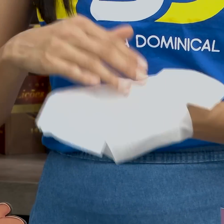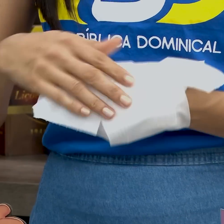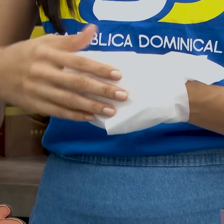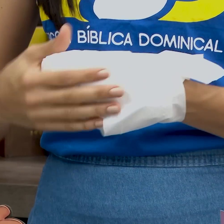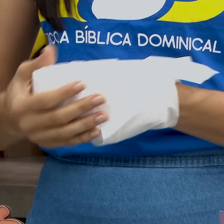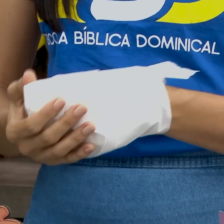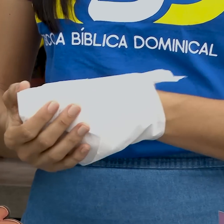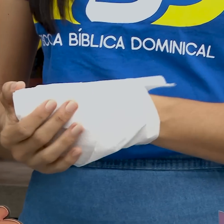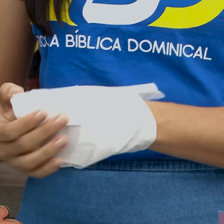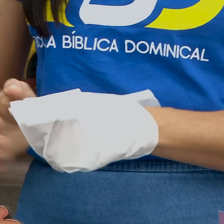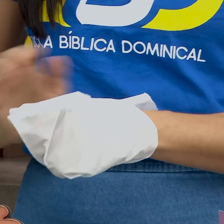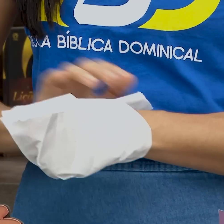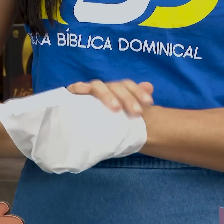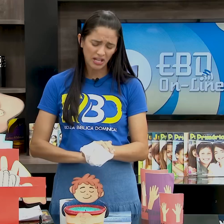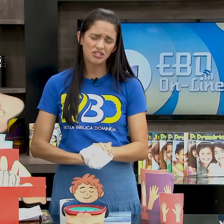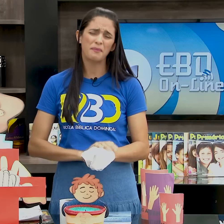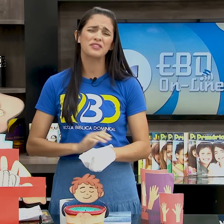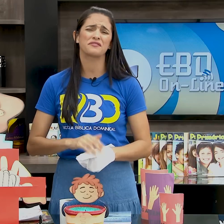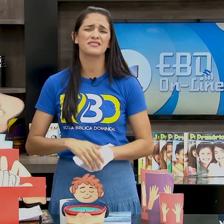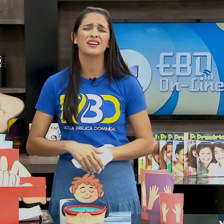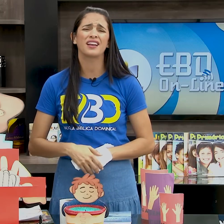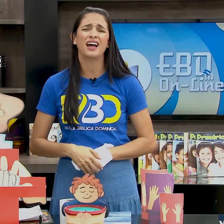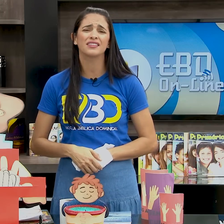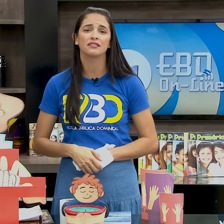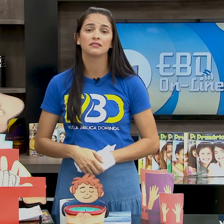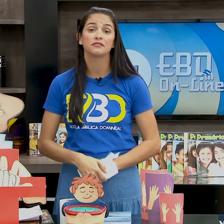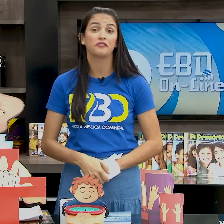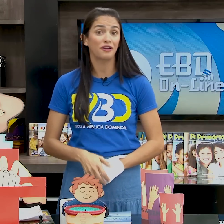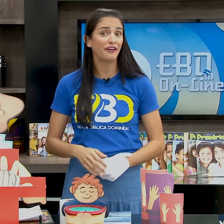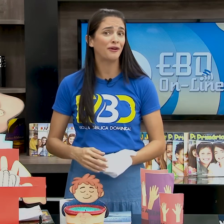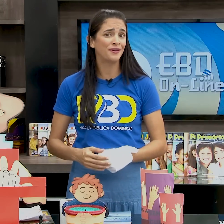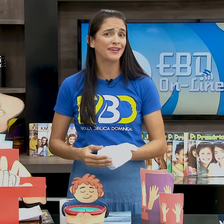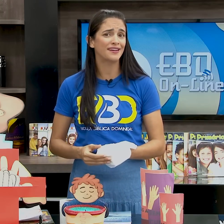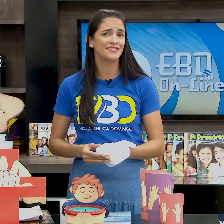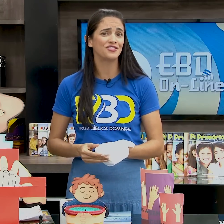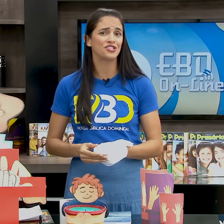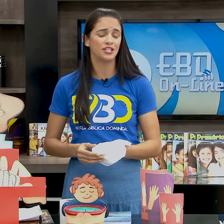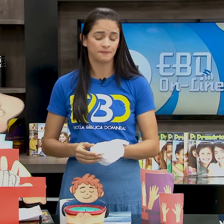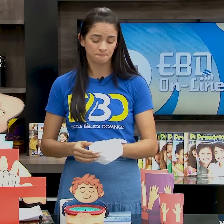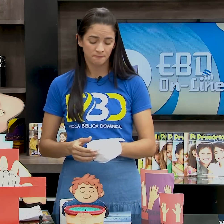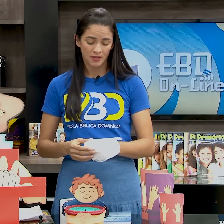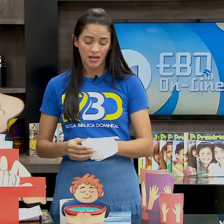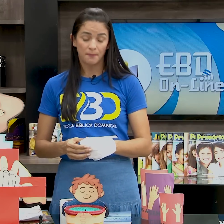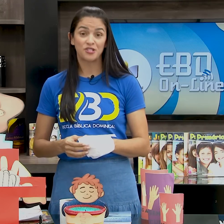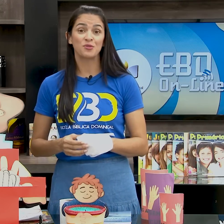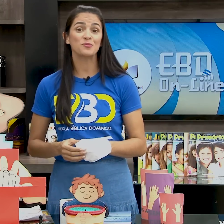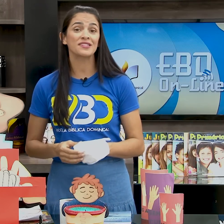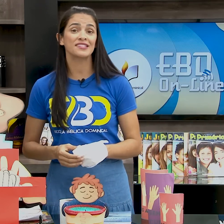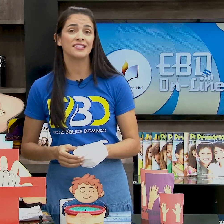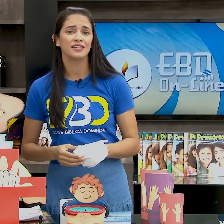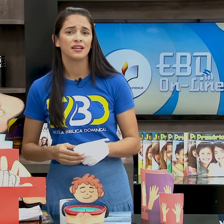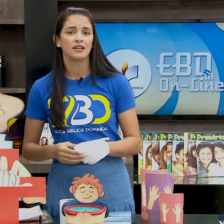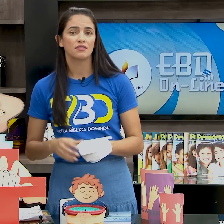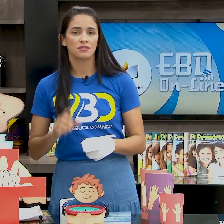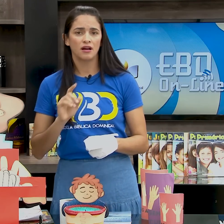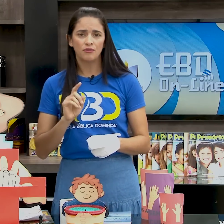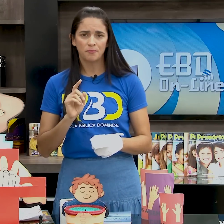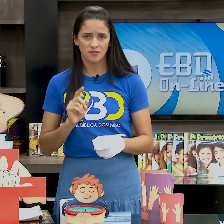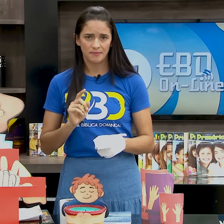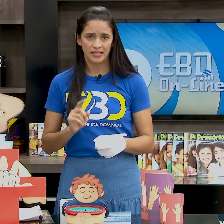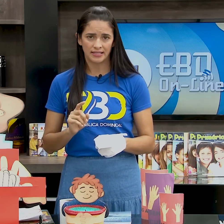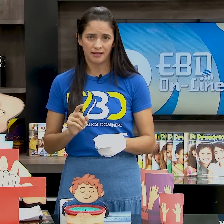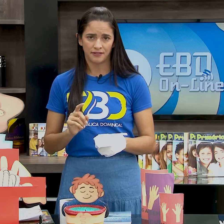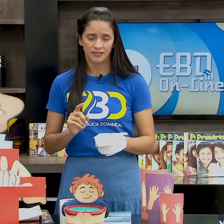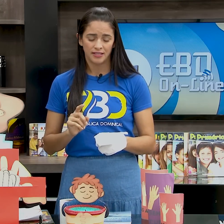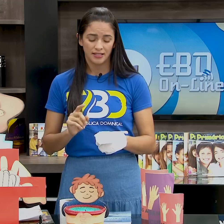ele não podia praticamente fazer nada fora vergonha que ele sentia mas mesmo assim isso não